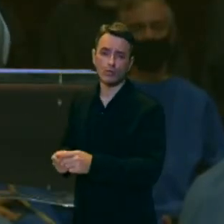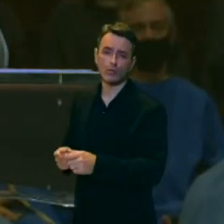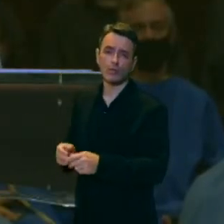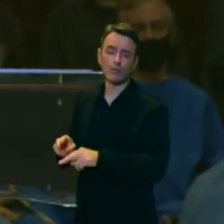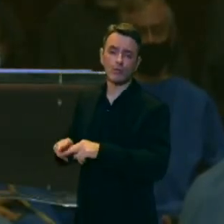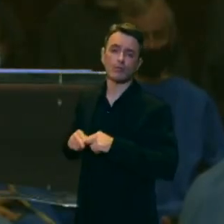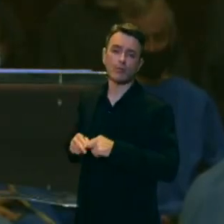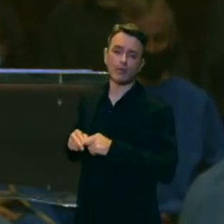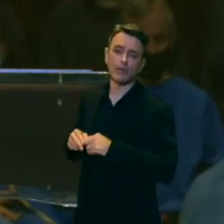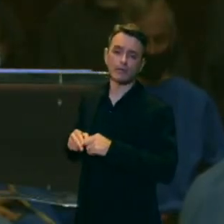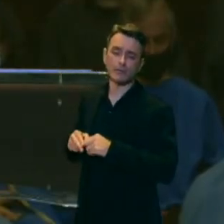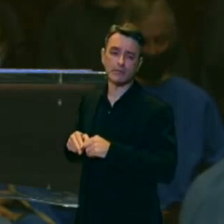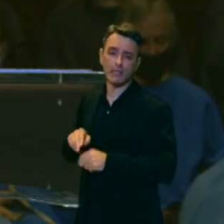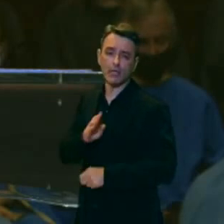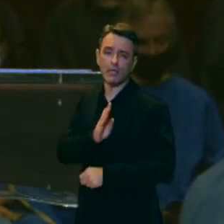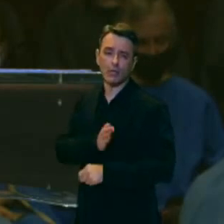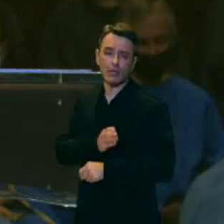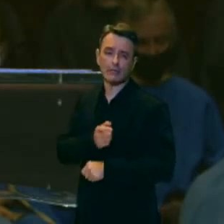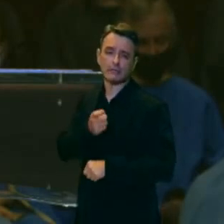dele em não se render.